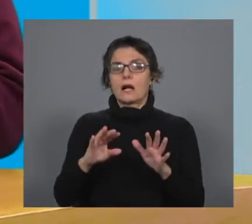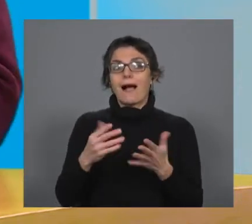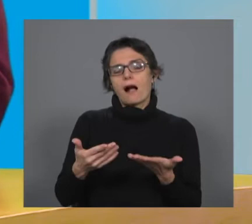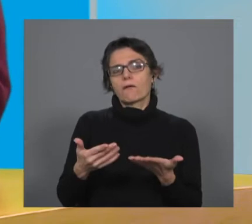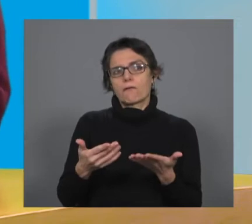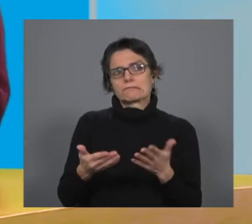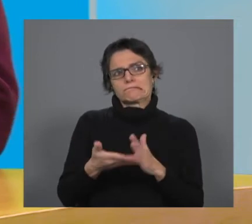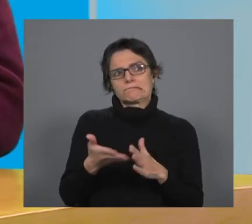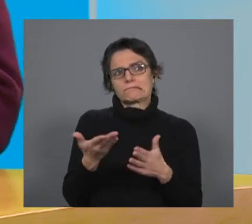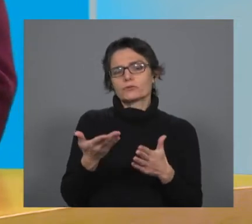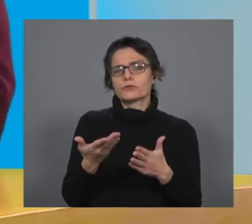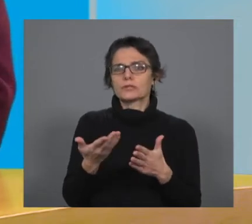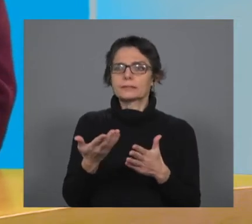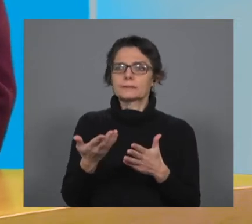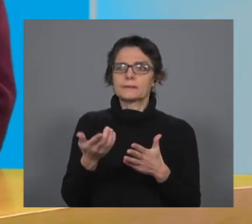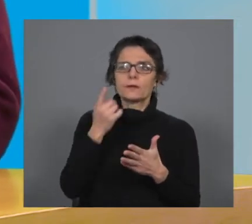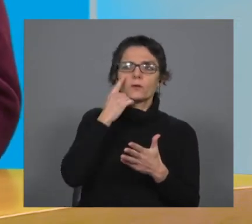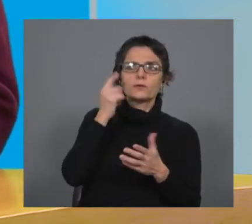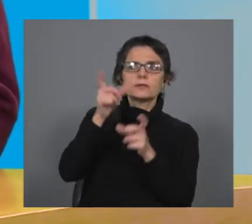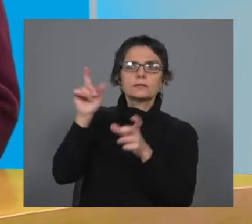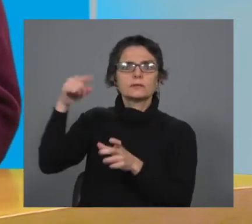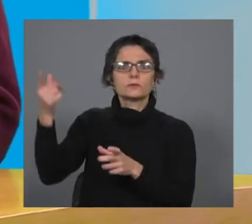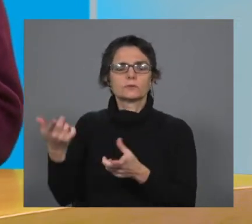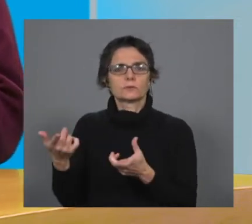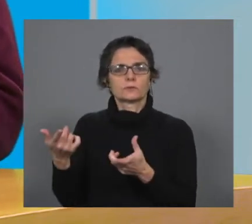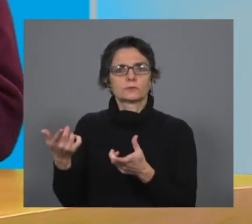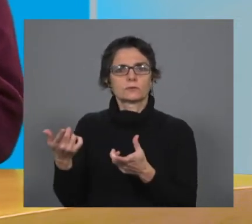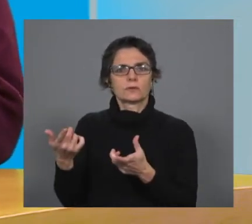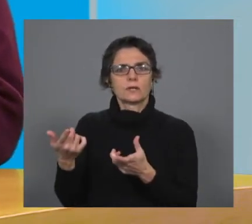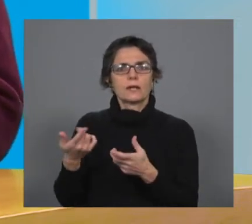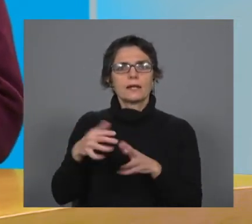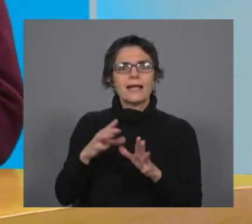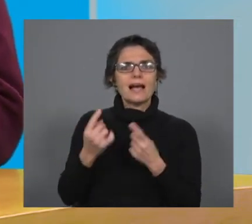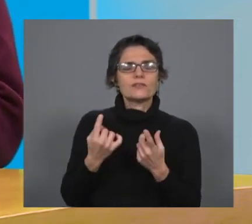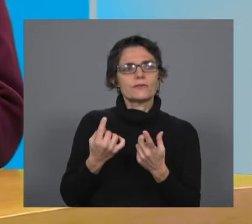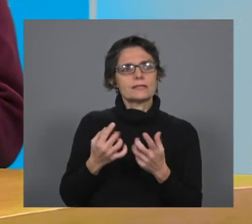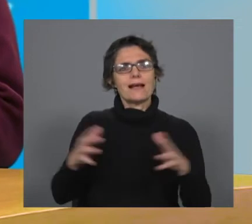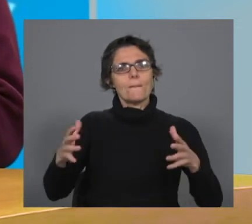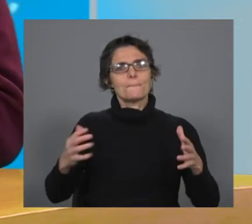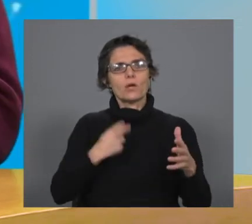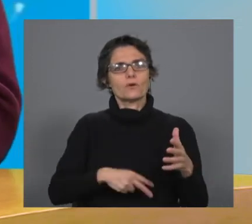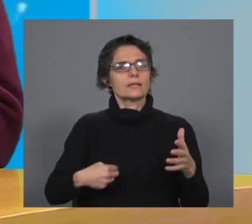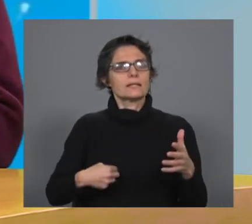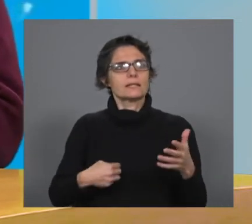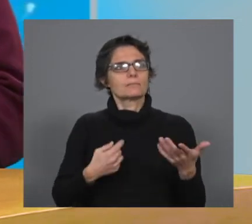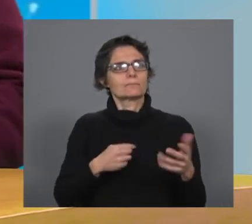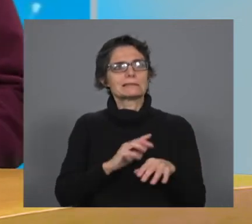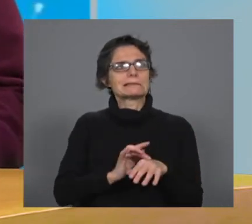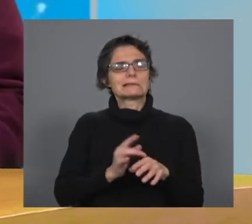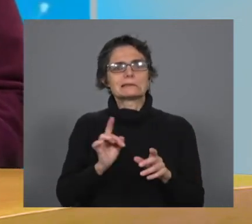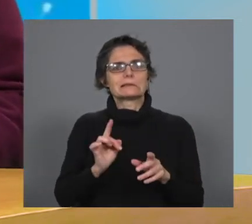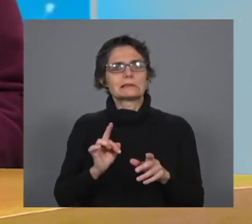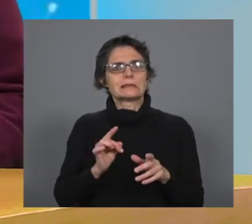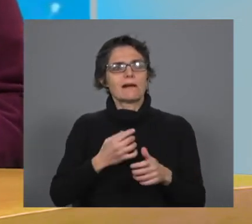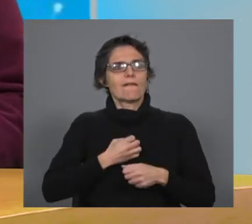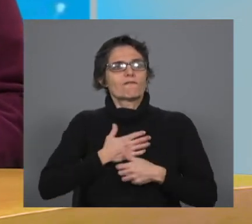o confronto com outras expressões cristãs não é tão forte e pode não suscitar tão facilmente este despertar para